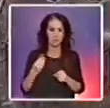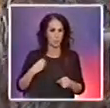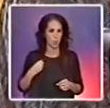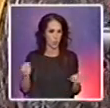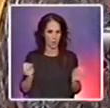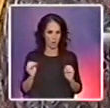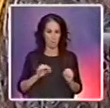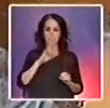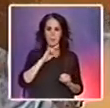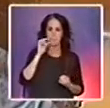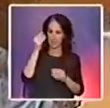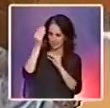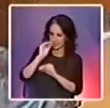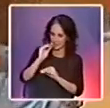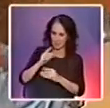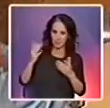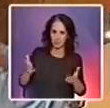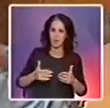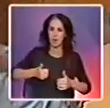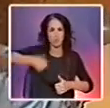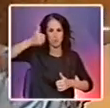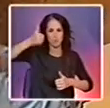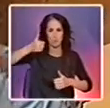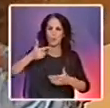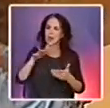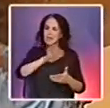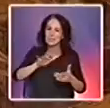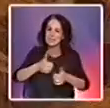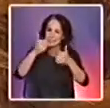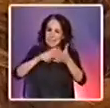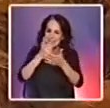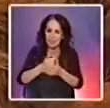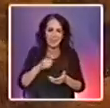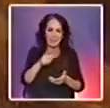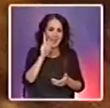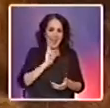preocupam. Os pais ensinaram-lhe que para os muito bons há sempre um lugar e, como sempre, a